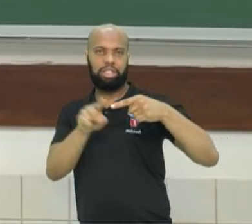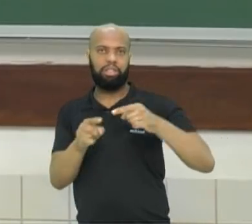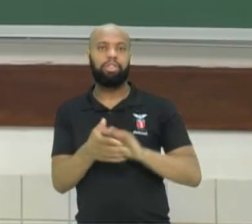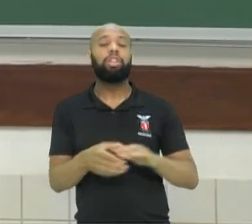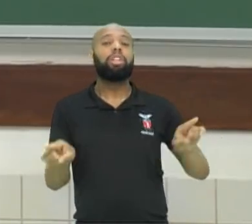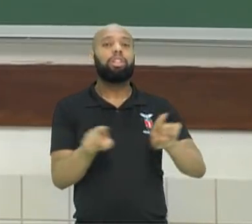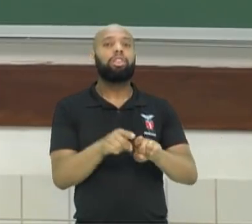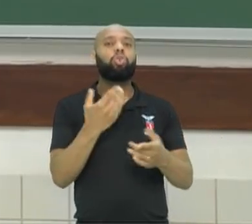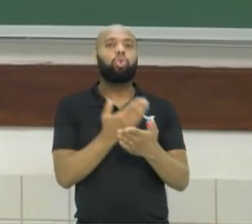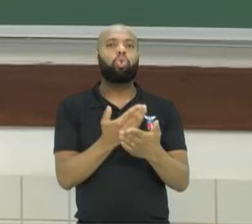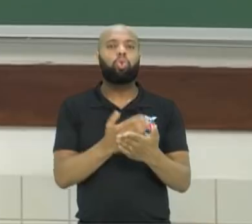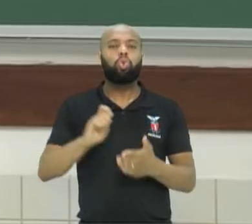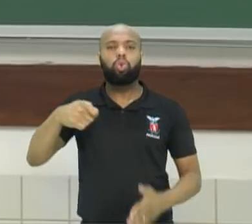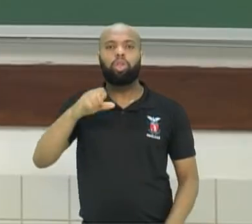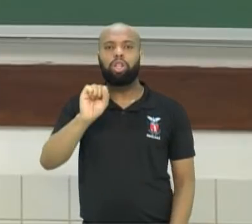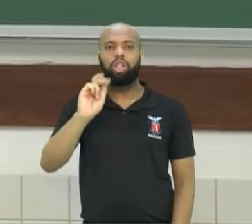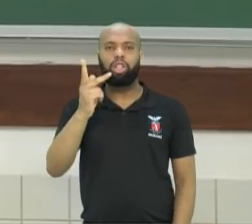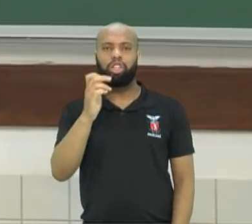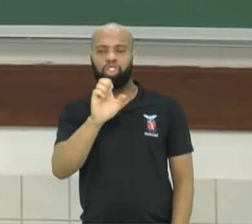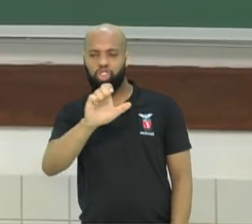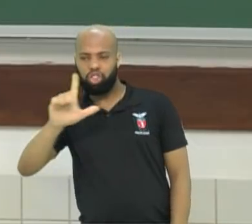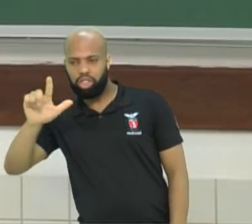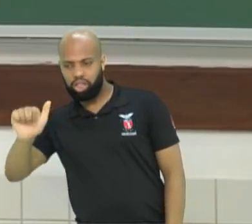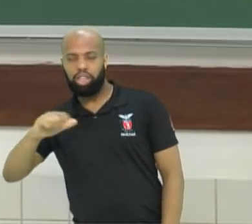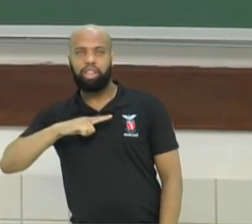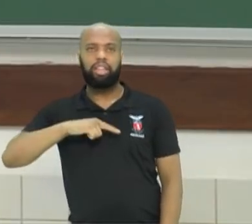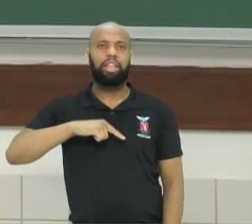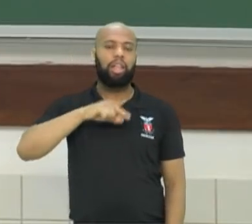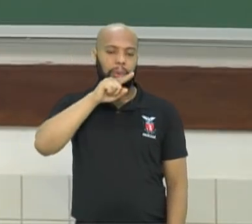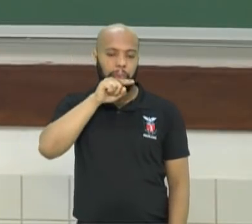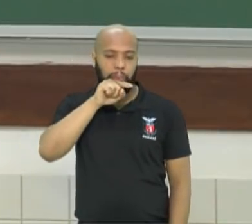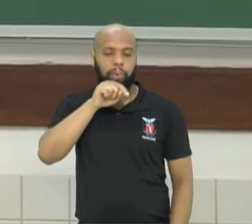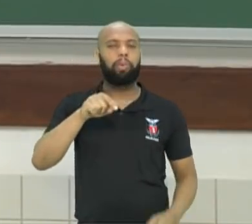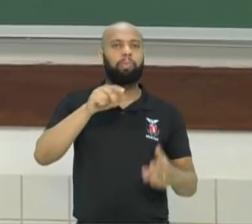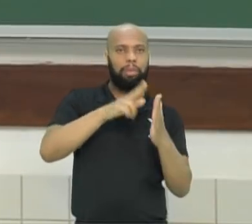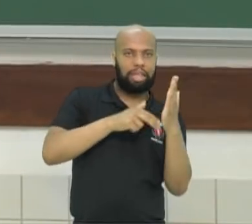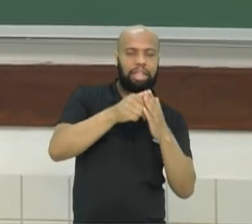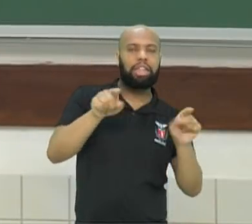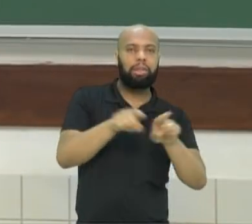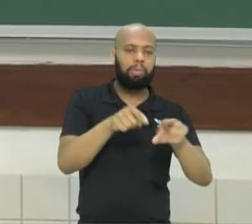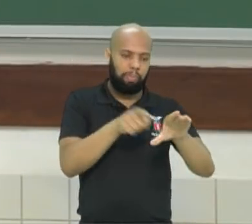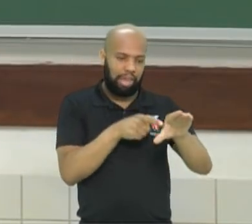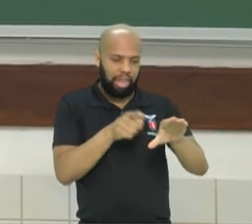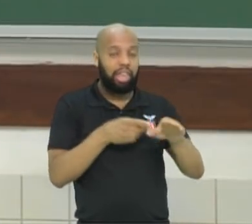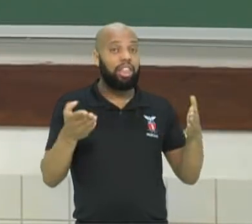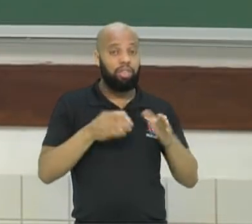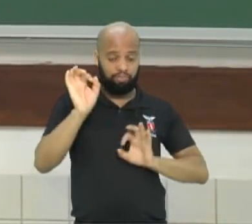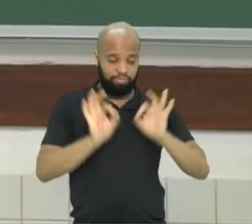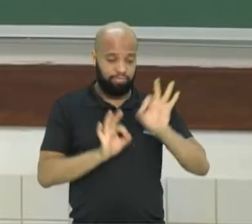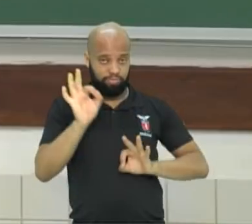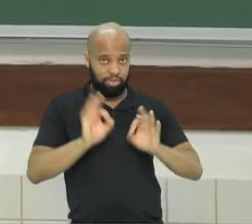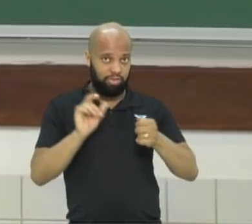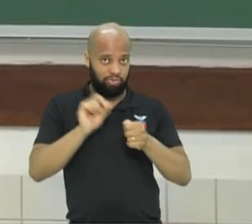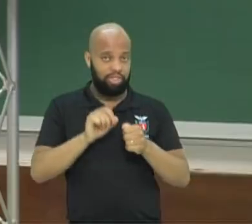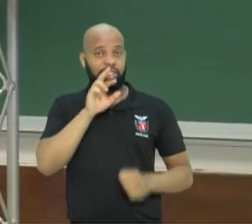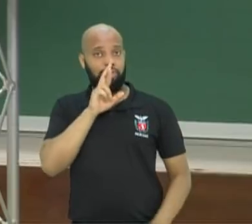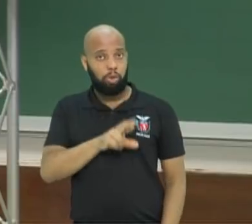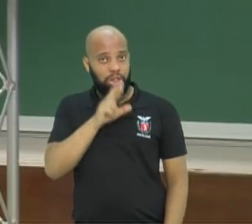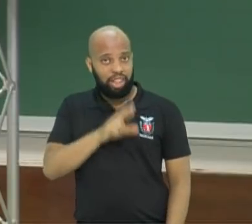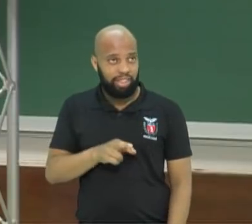Sheila, que é aquela artista que pinta com a boca e com o pé, certo? Preparado para o quiz? Let's go! Então vamos